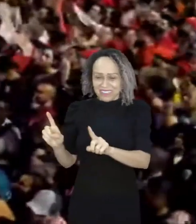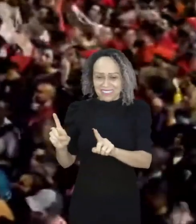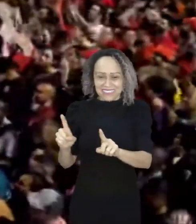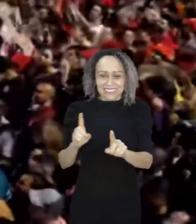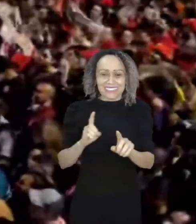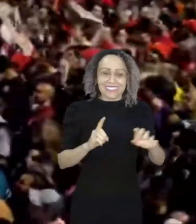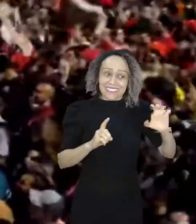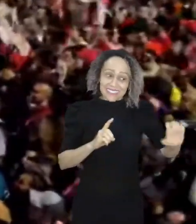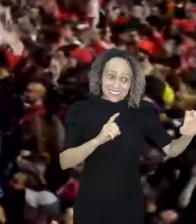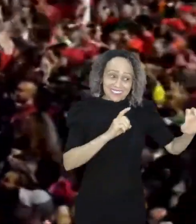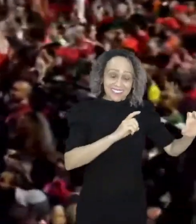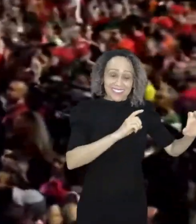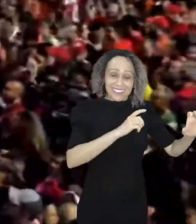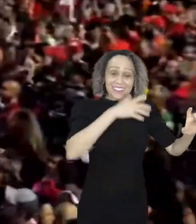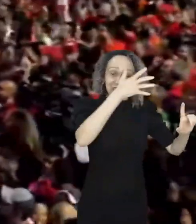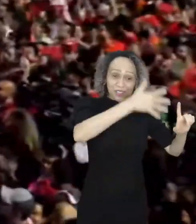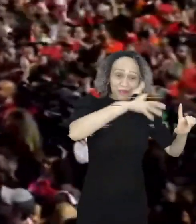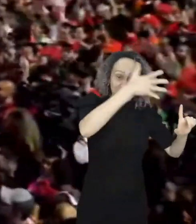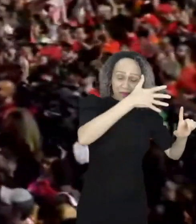Vamos lá.